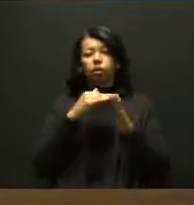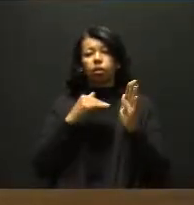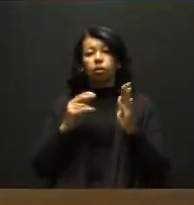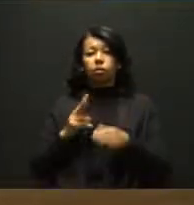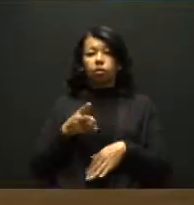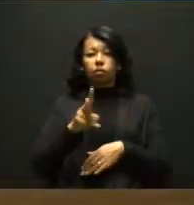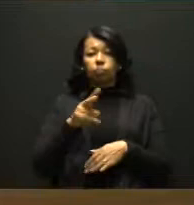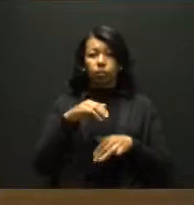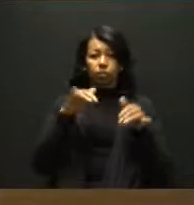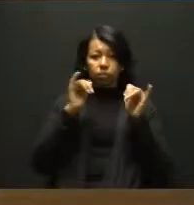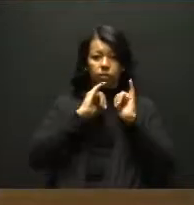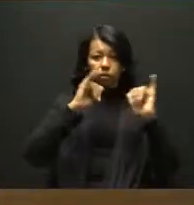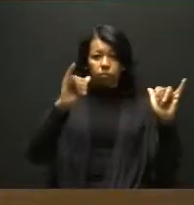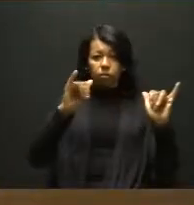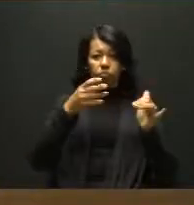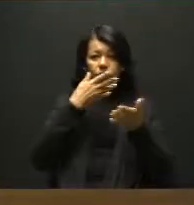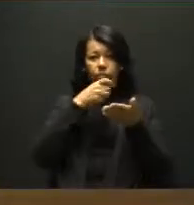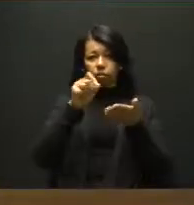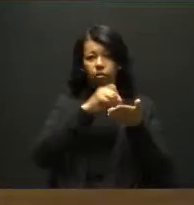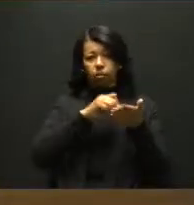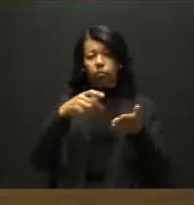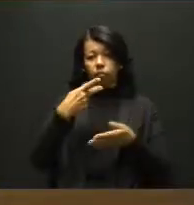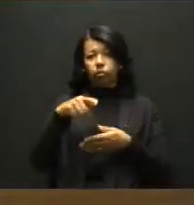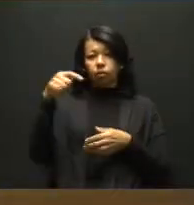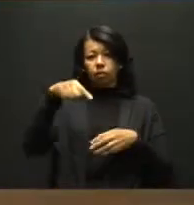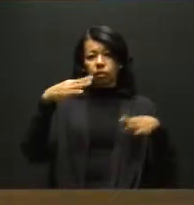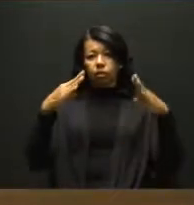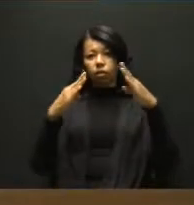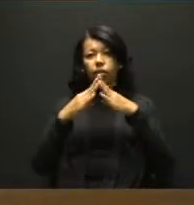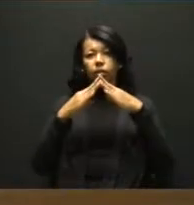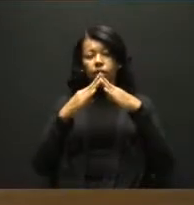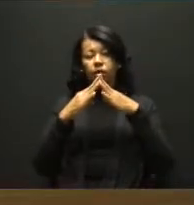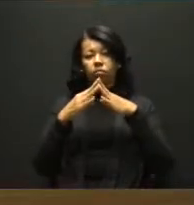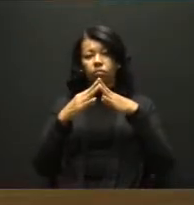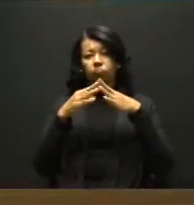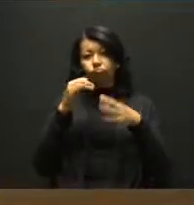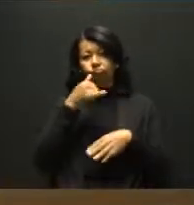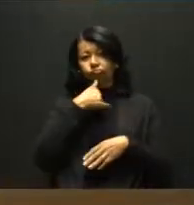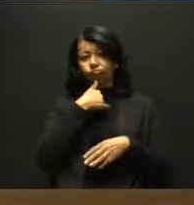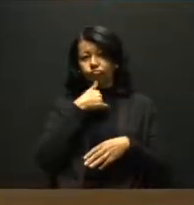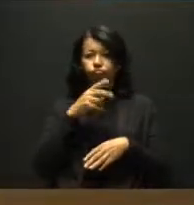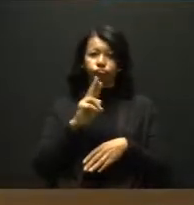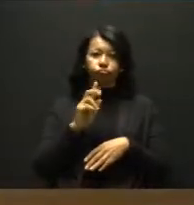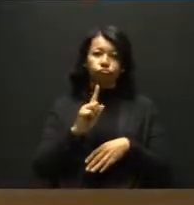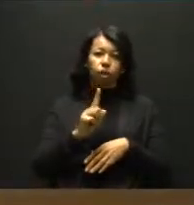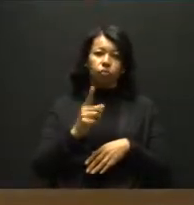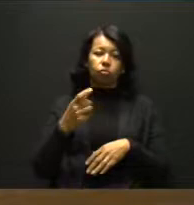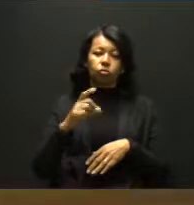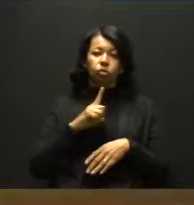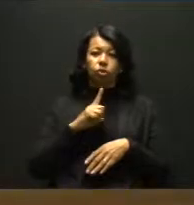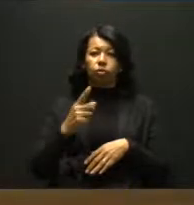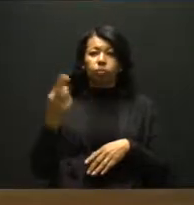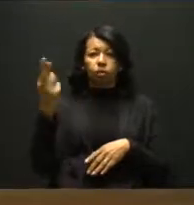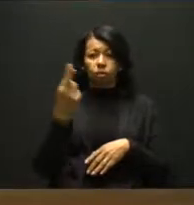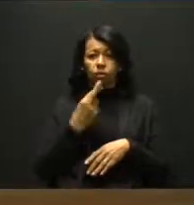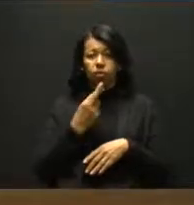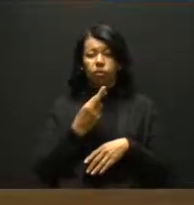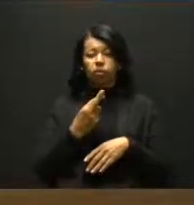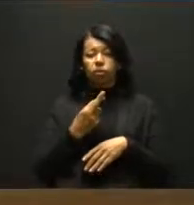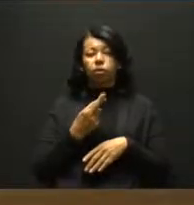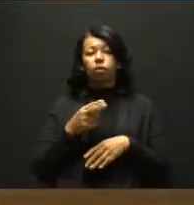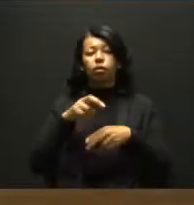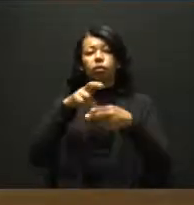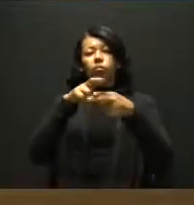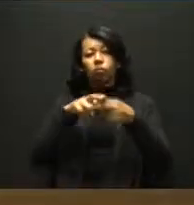que emitimos um requerimento por esta casa é lamentavelmente não tínhamos respostas né e